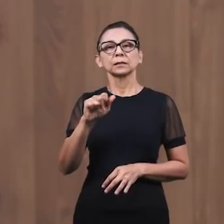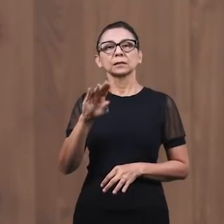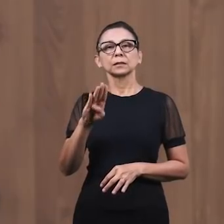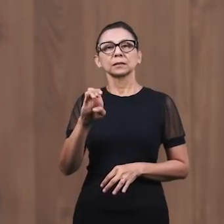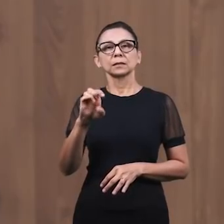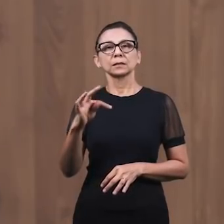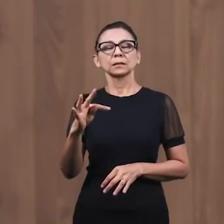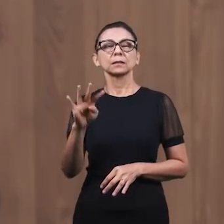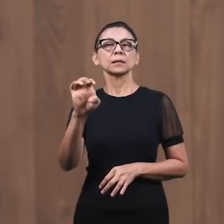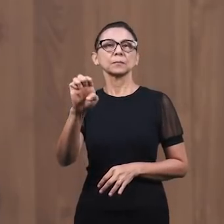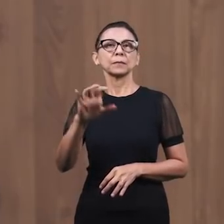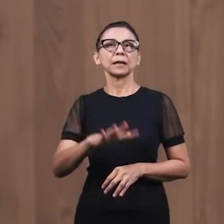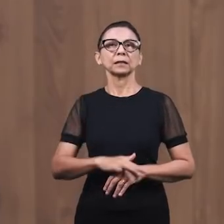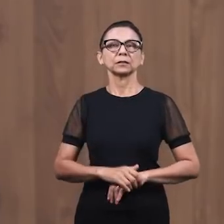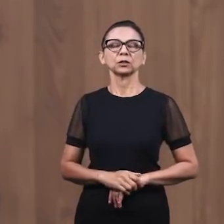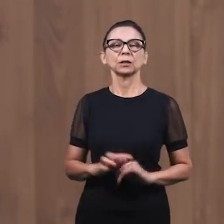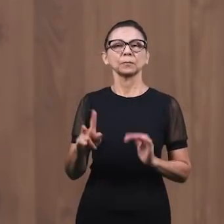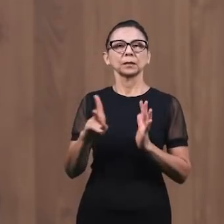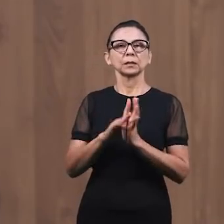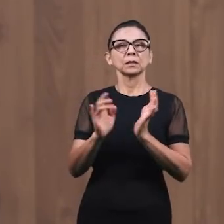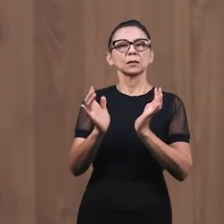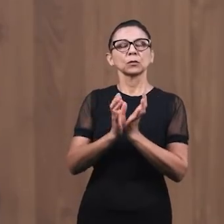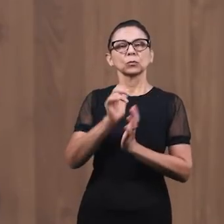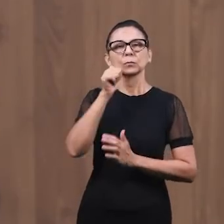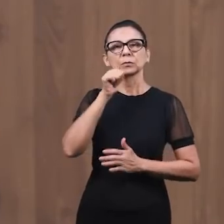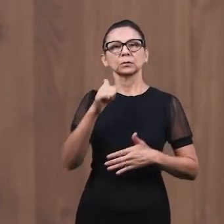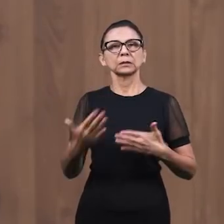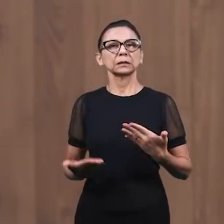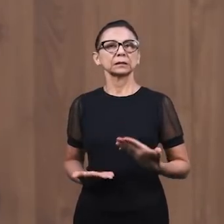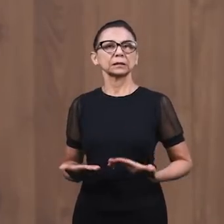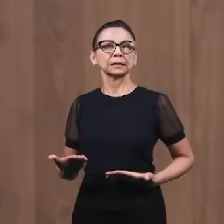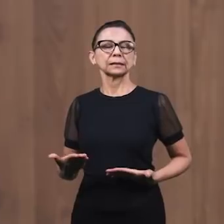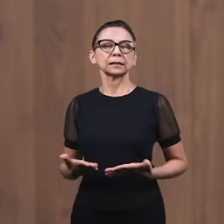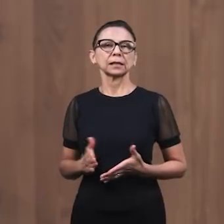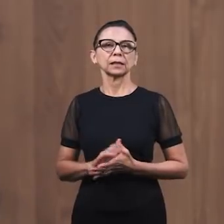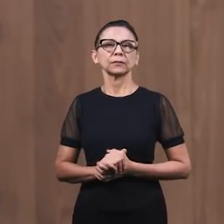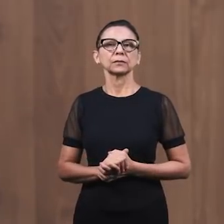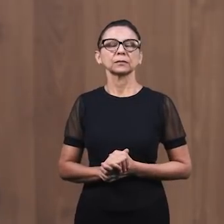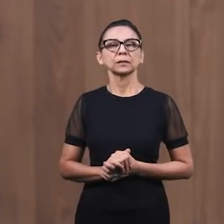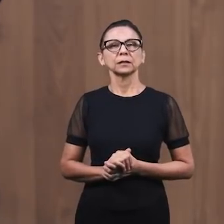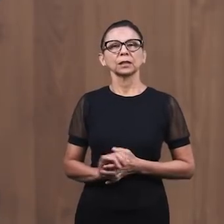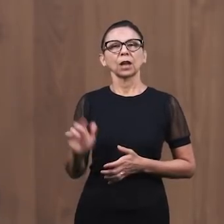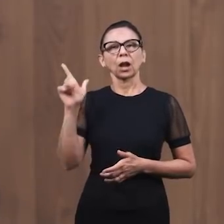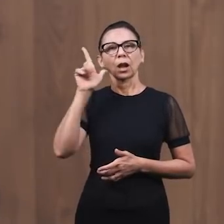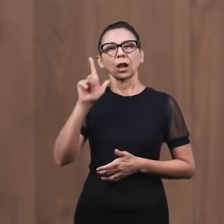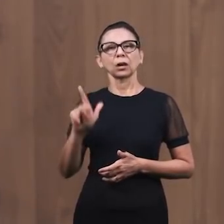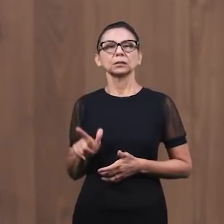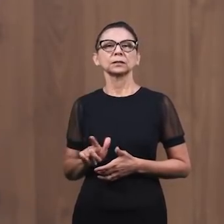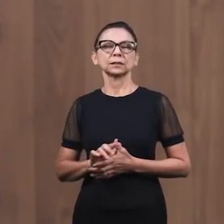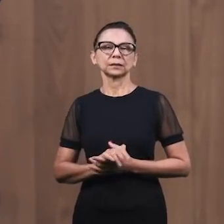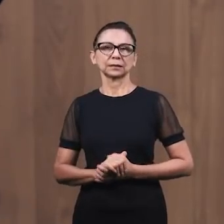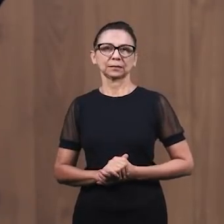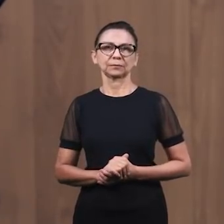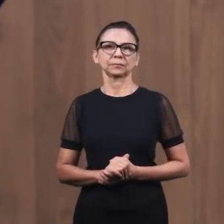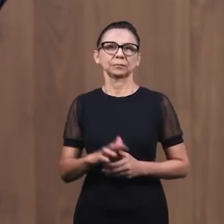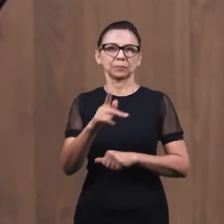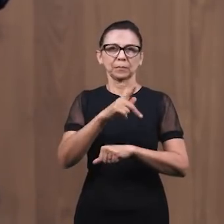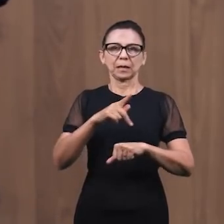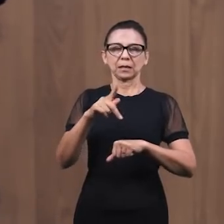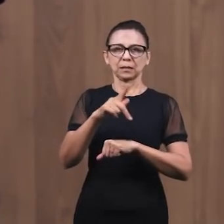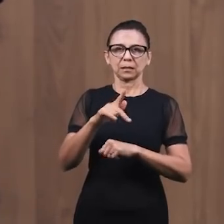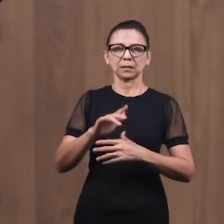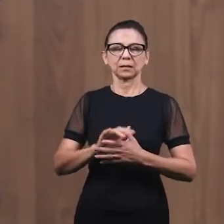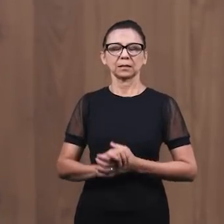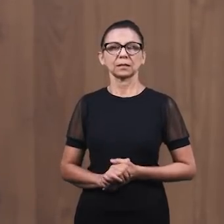Elizabeth Molinari. Ela pertence ao grupo de senhoras de uma das nossas igrejas em Londres, a igreja de Greenwich,